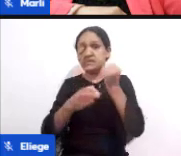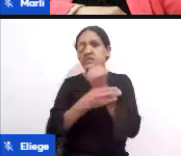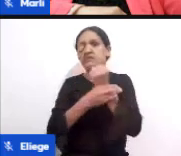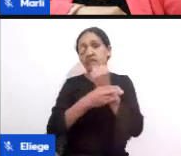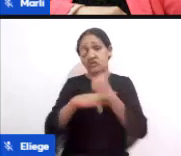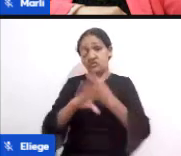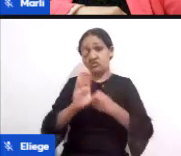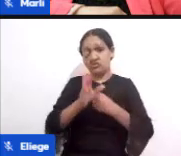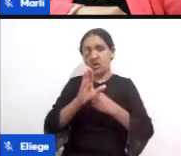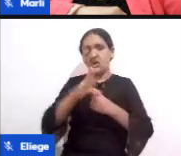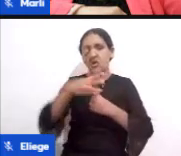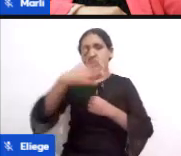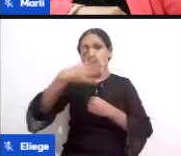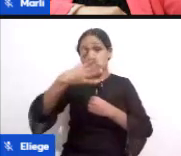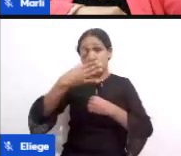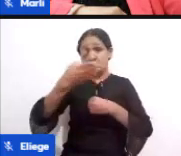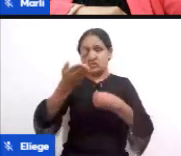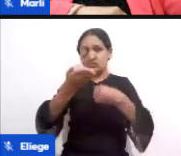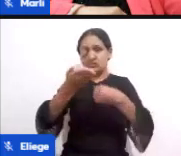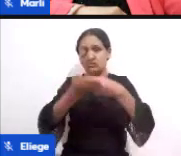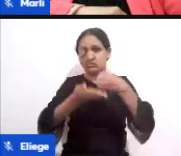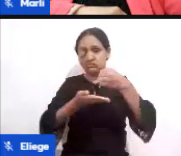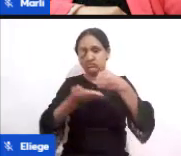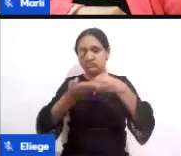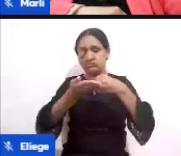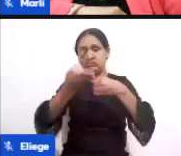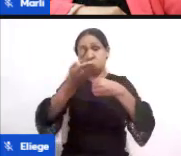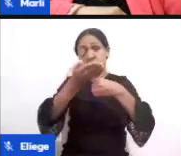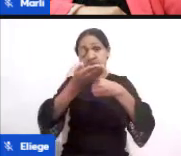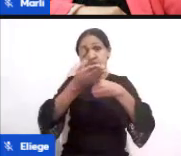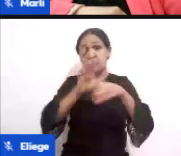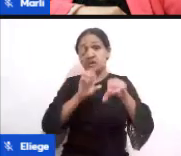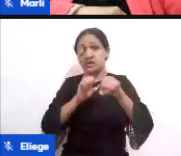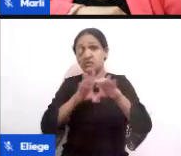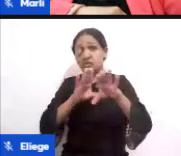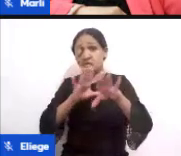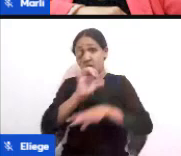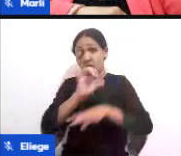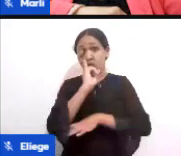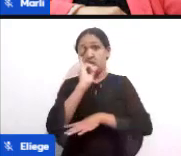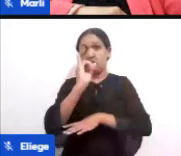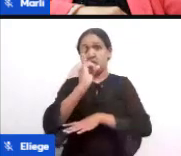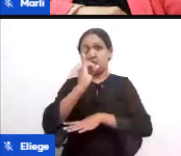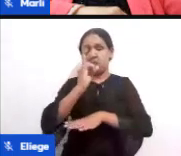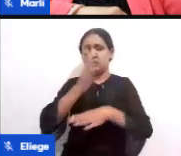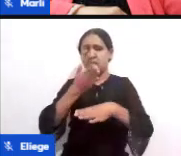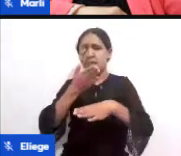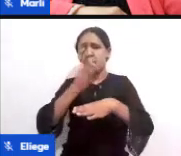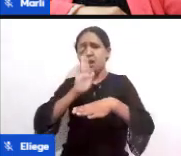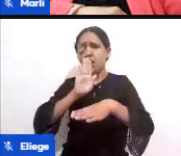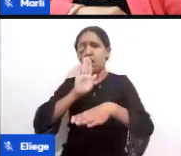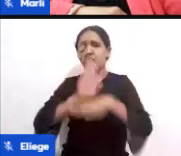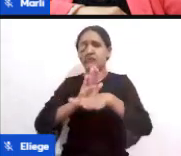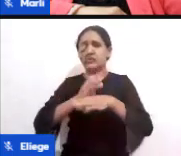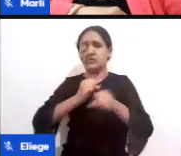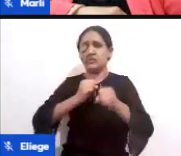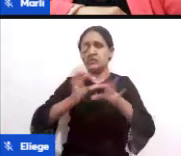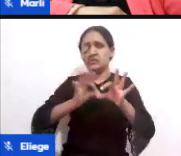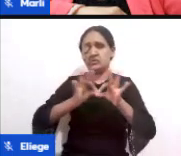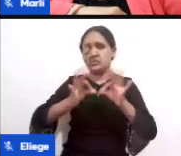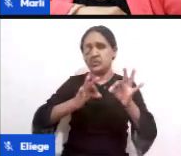educação, eu posso dizer que são essenciais no processo de construção do conhecimento. Quais seriam